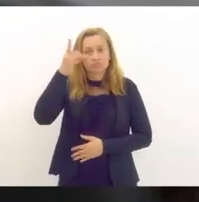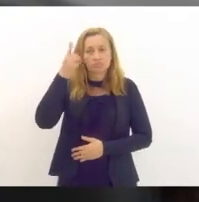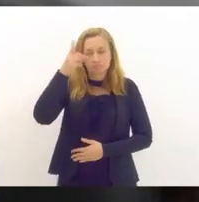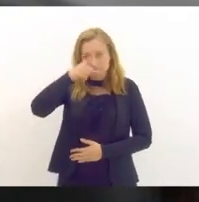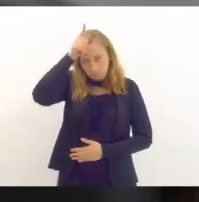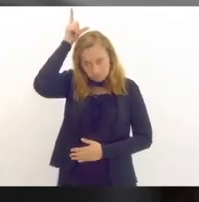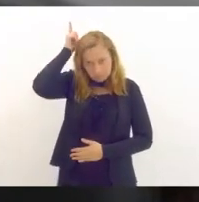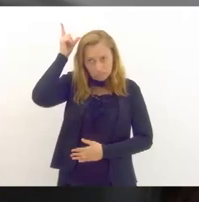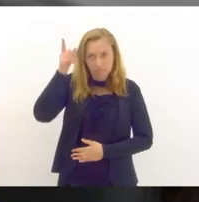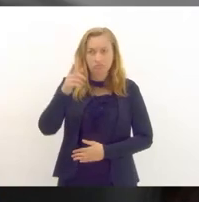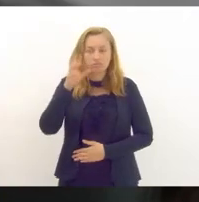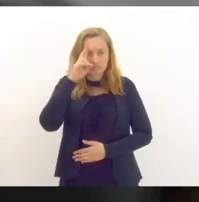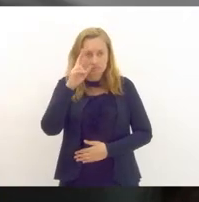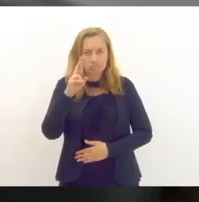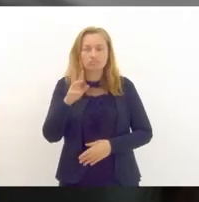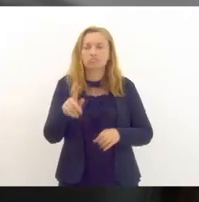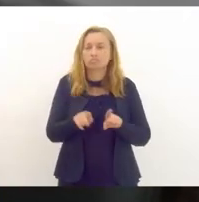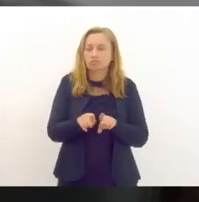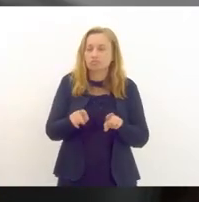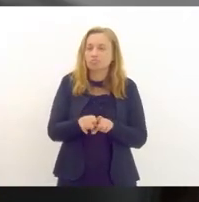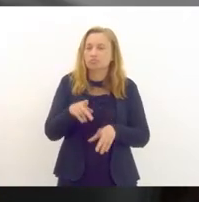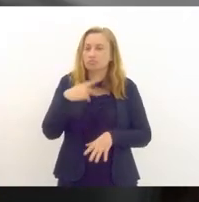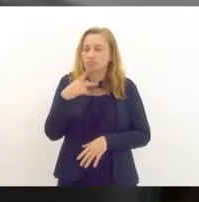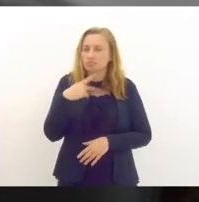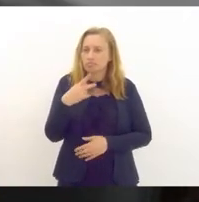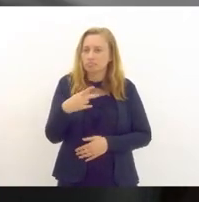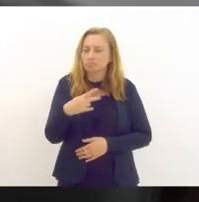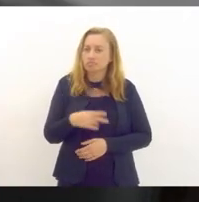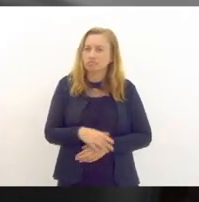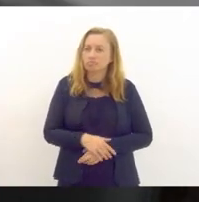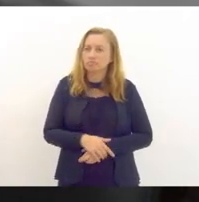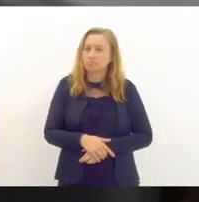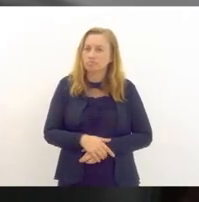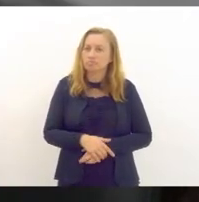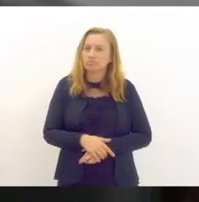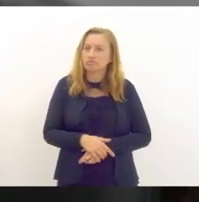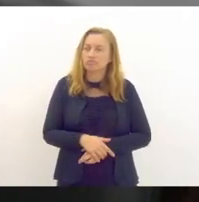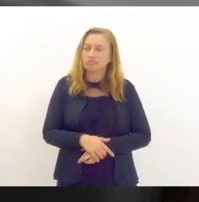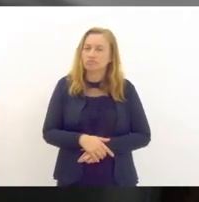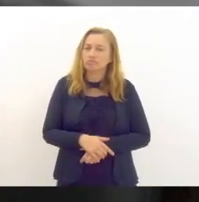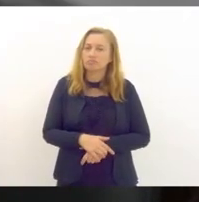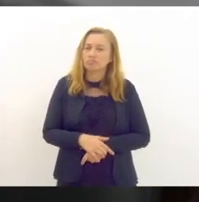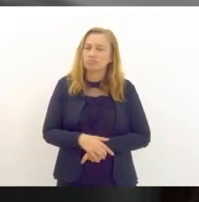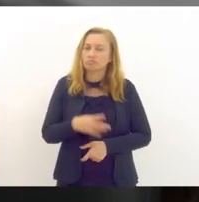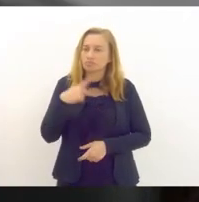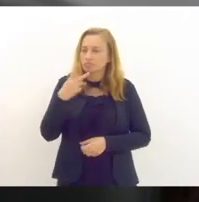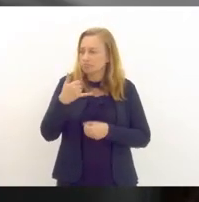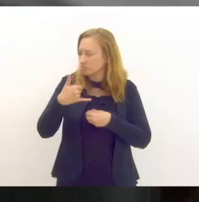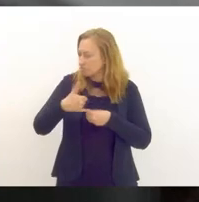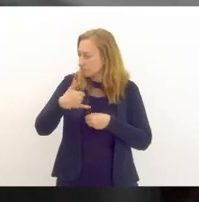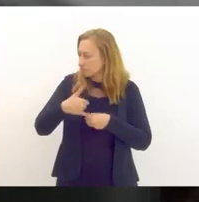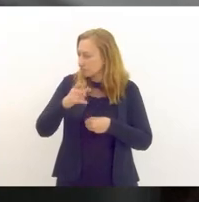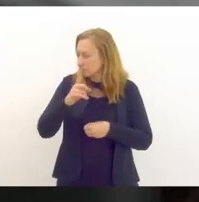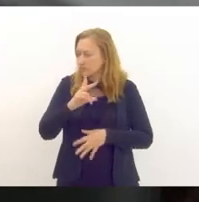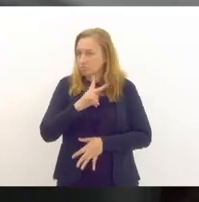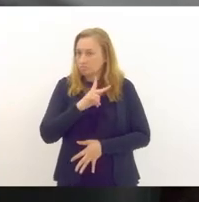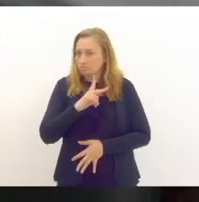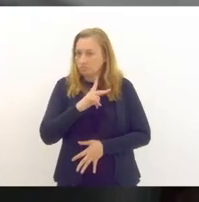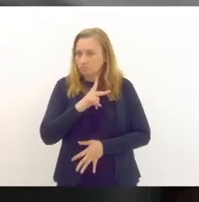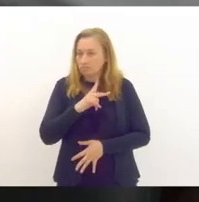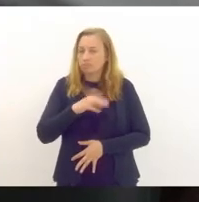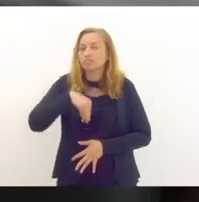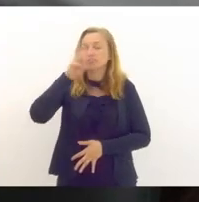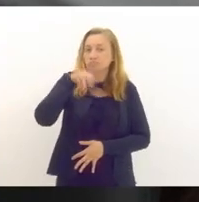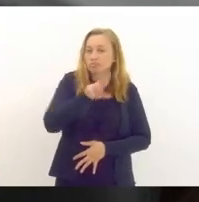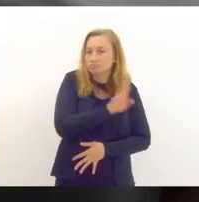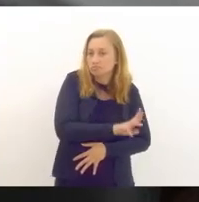Paulo o que vossa excelência também faz menção a natureza essencial do combustível não é individualmente para aqueles